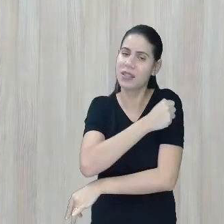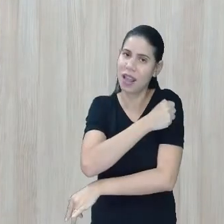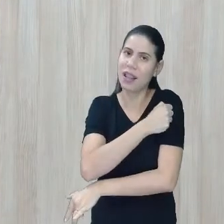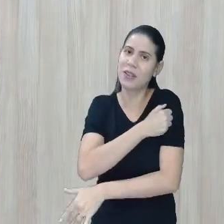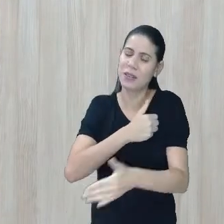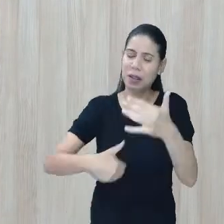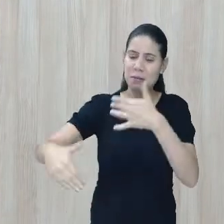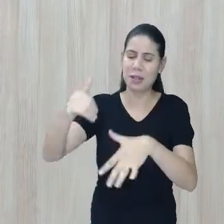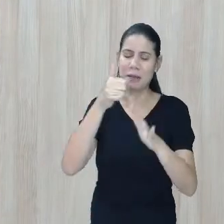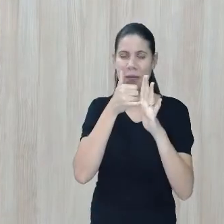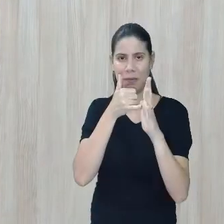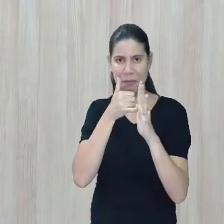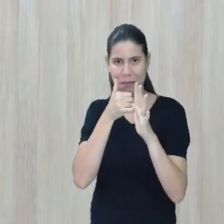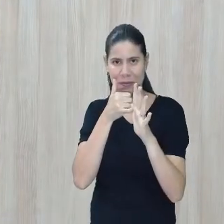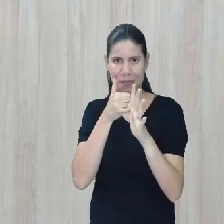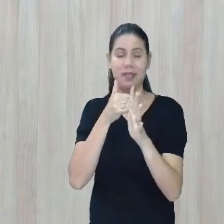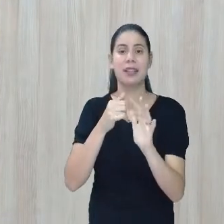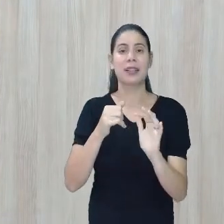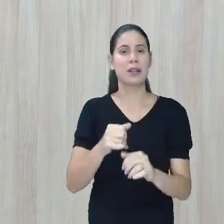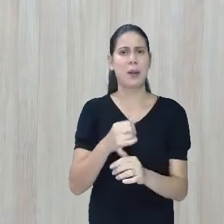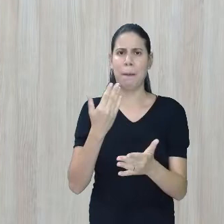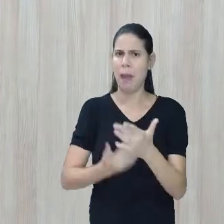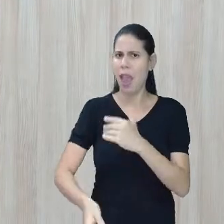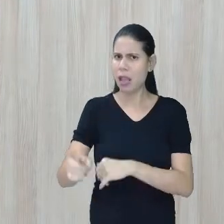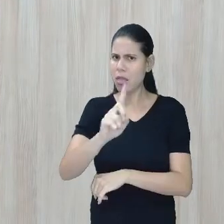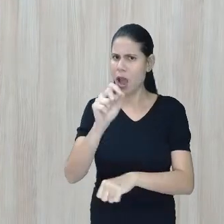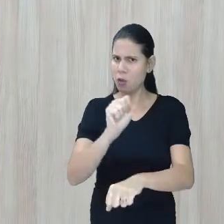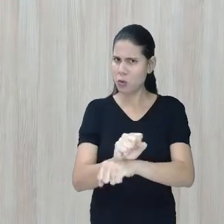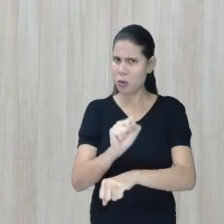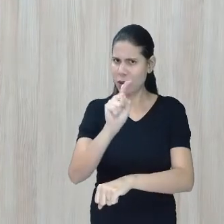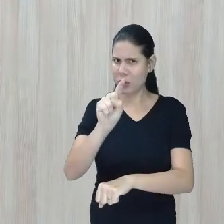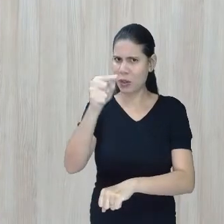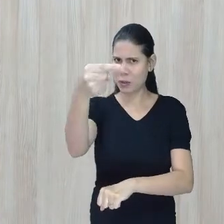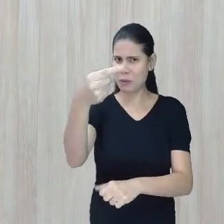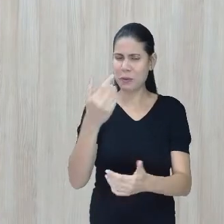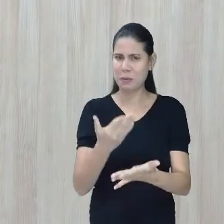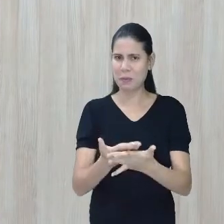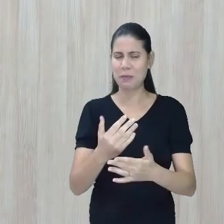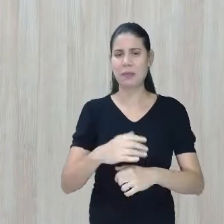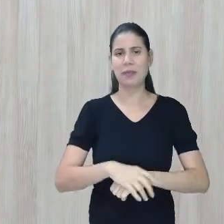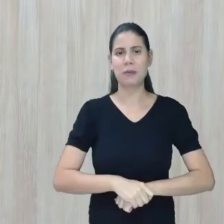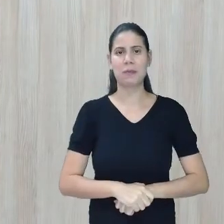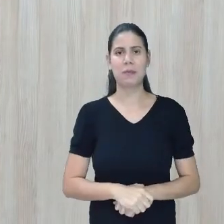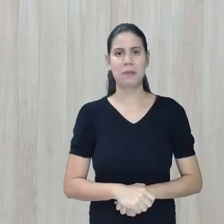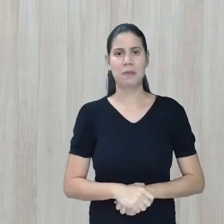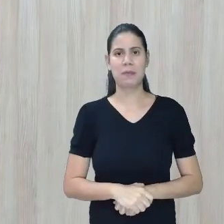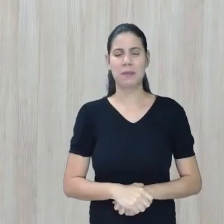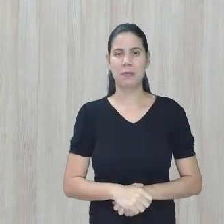parte desse projeto. Não percam, eu aguardo você no nosso próximo momento.